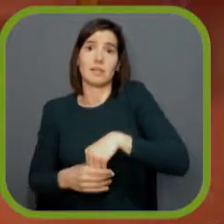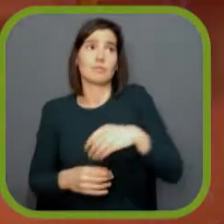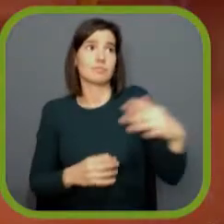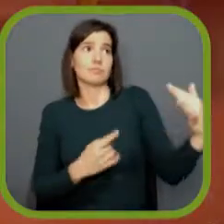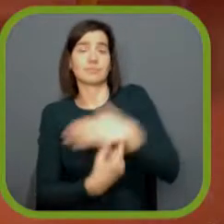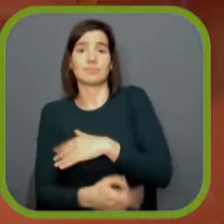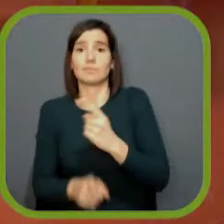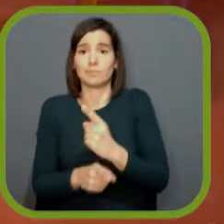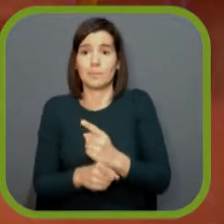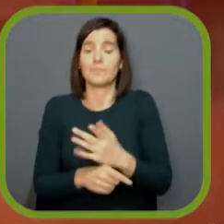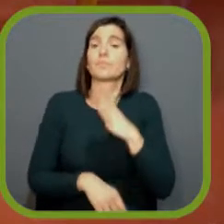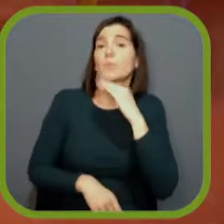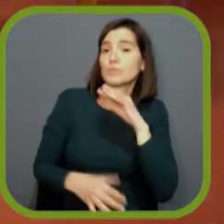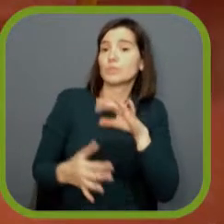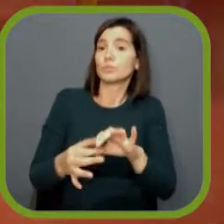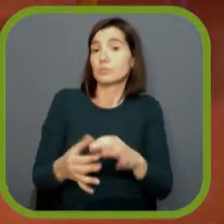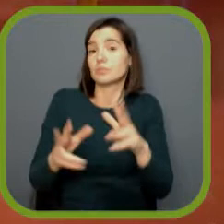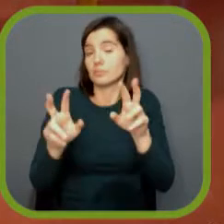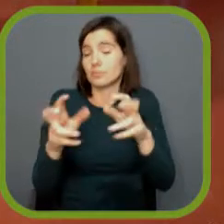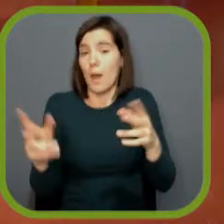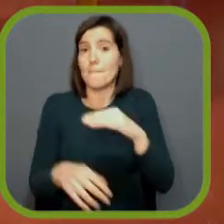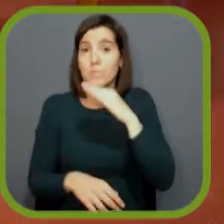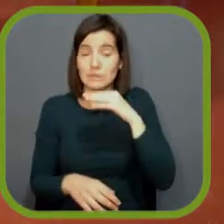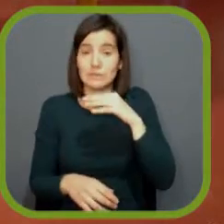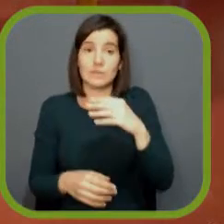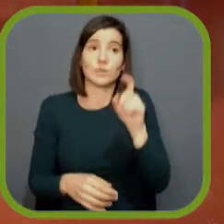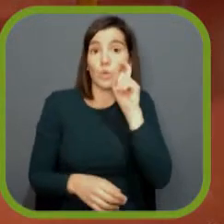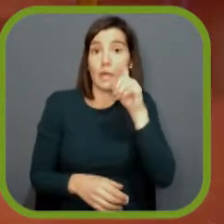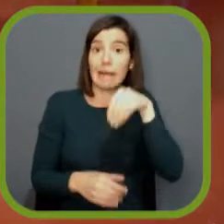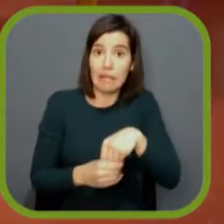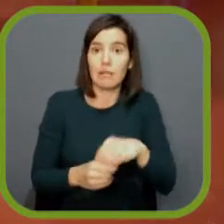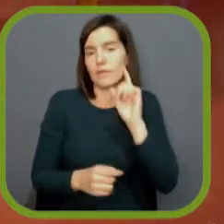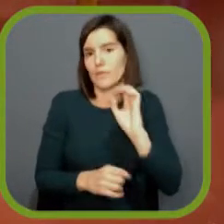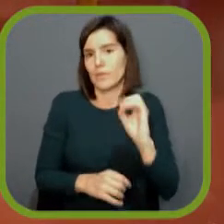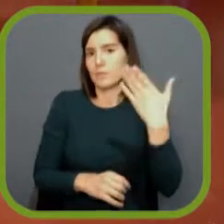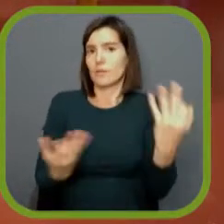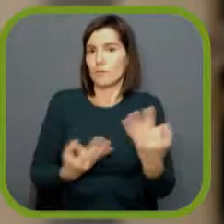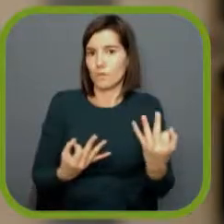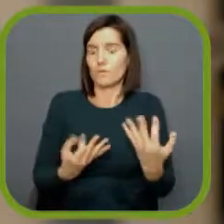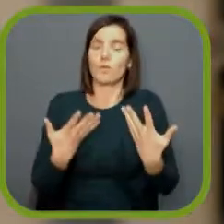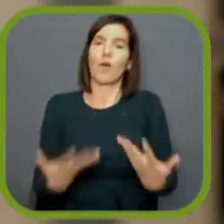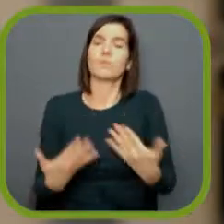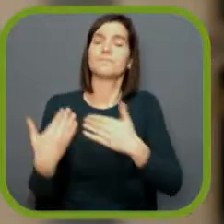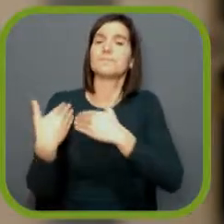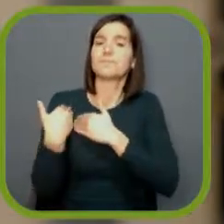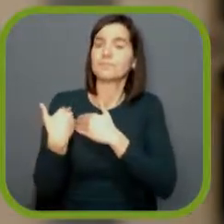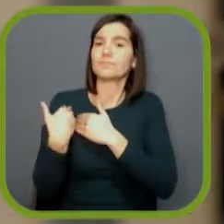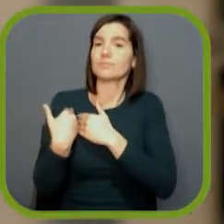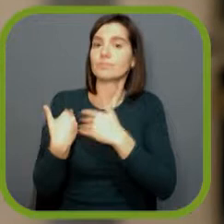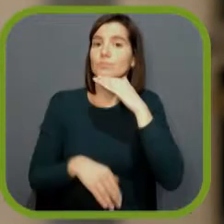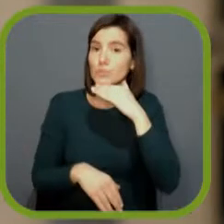internas. Quanto à questão da relação da polícia com a segurança dita interna, é sem dúvida um ponto fundamental. Porque hoje o